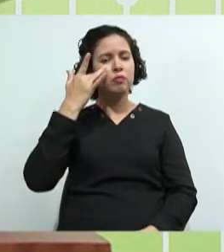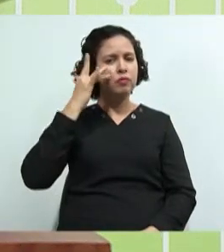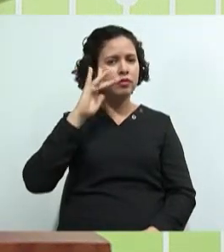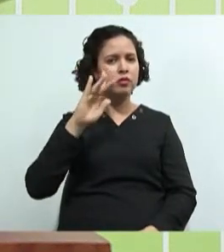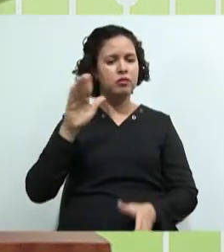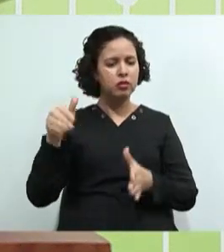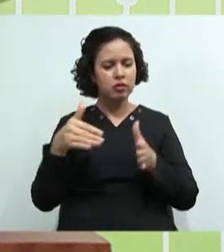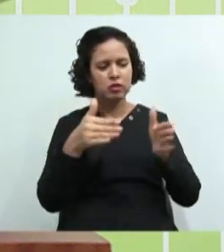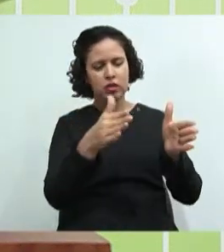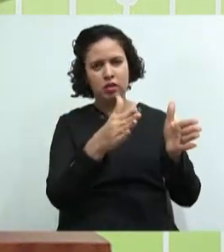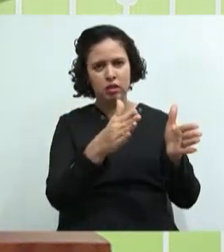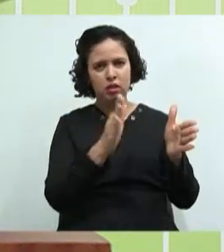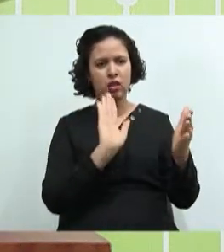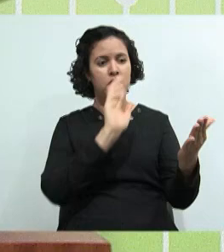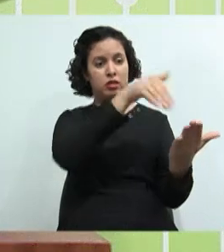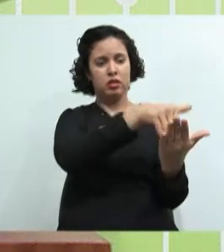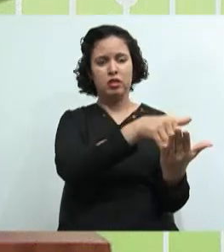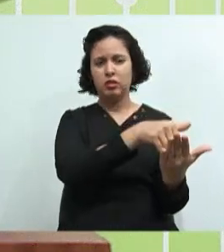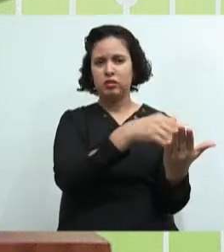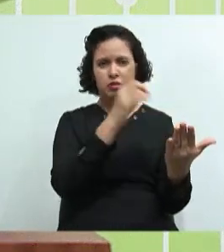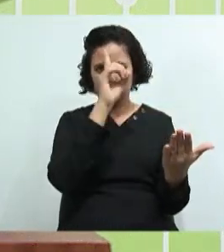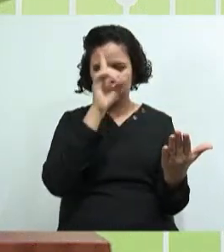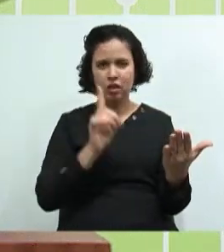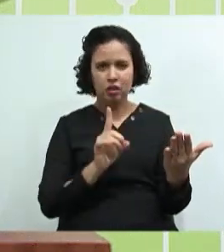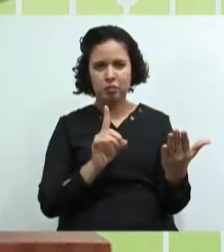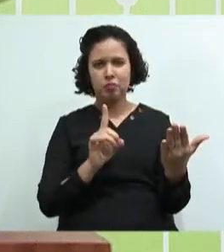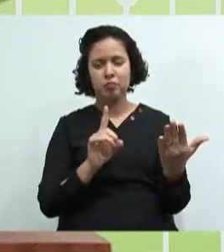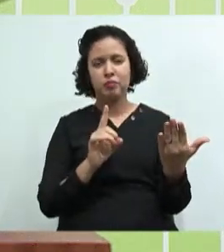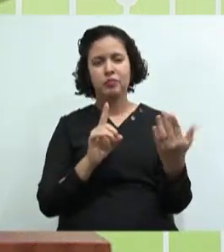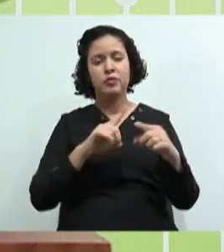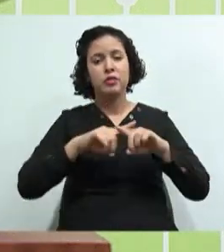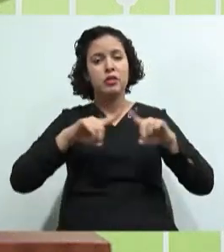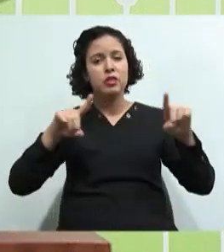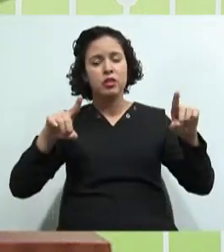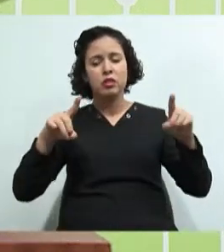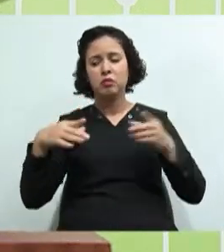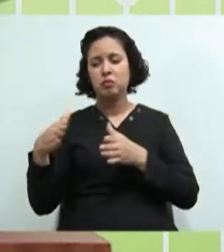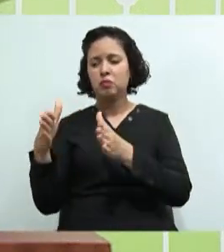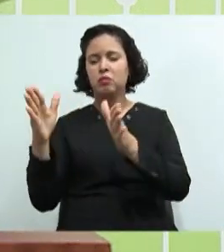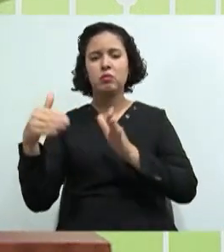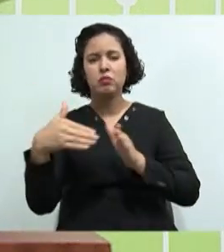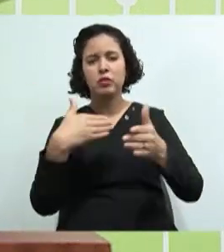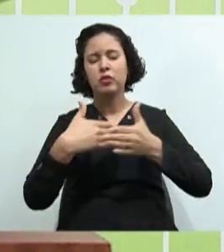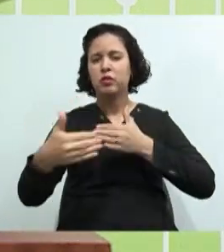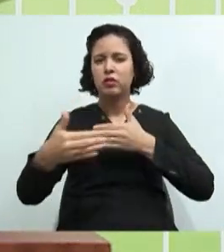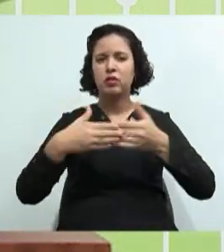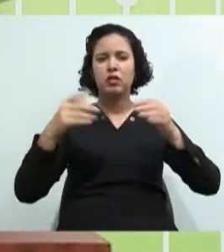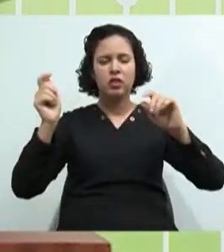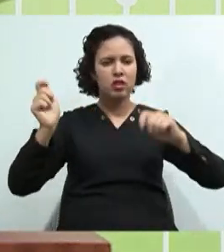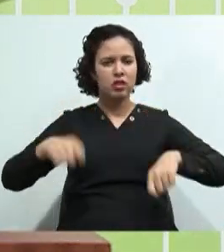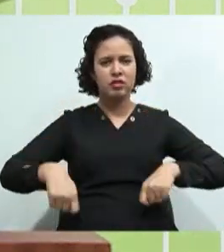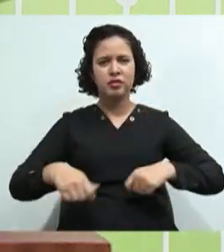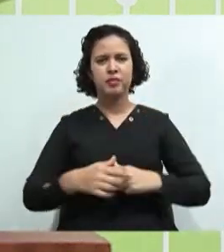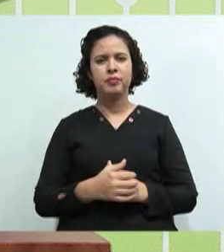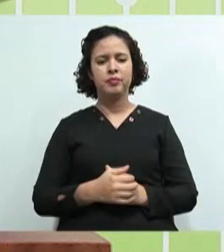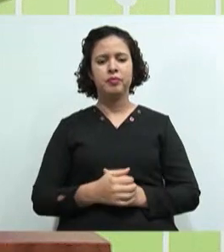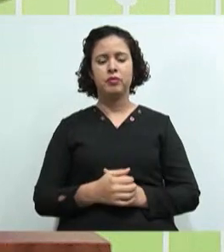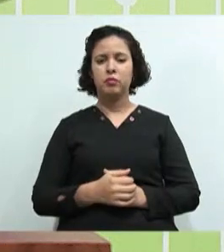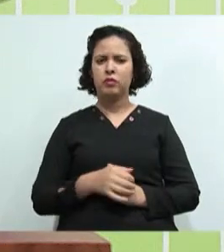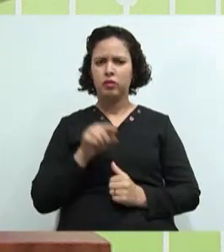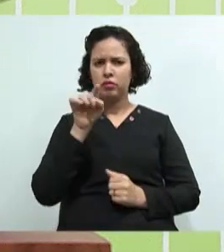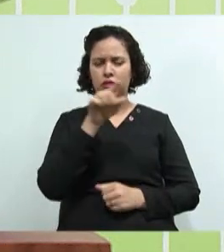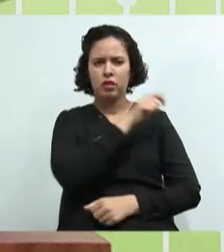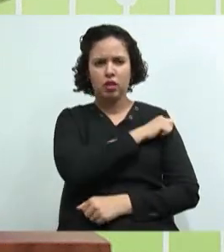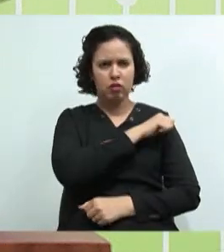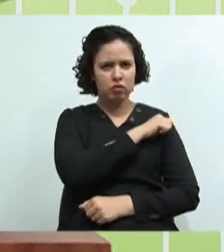mim. Você sabe onde você quer chegar? Você já tem uma visão de onde você quer chegar, o que você quer